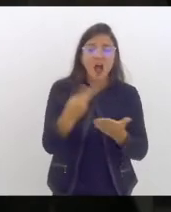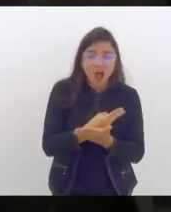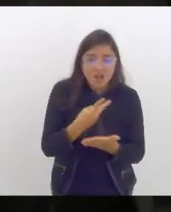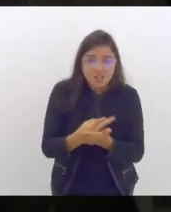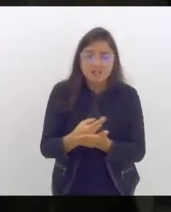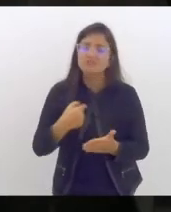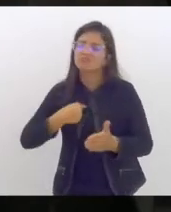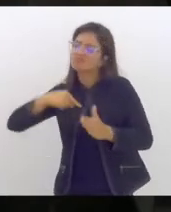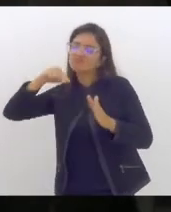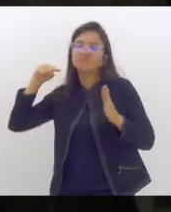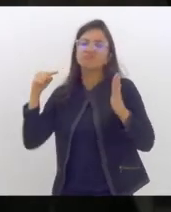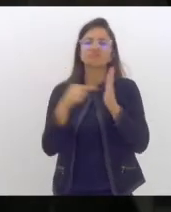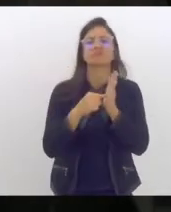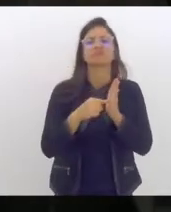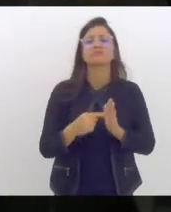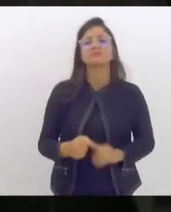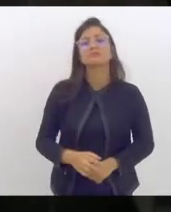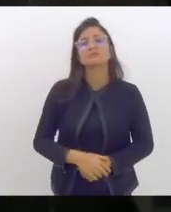porque